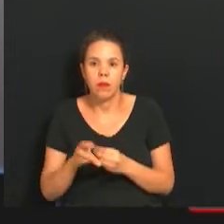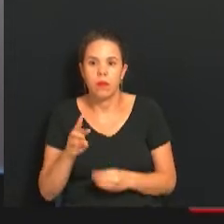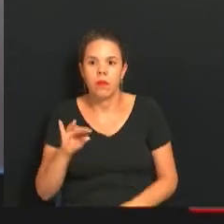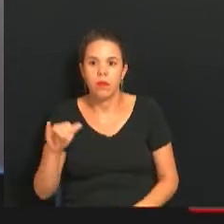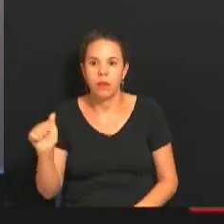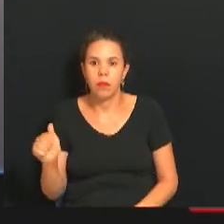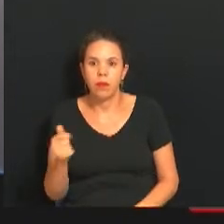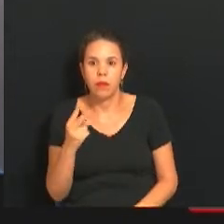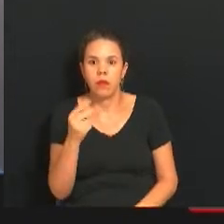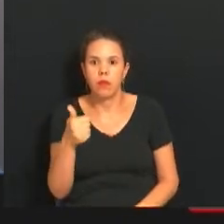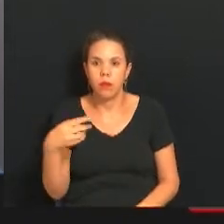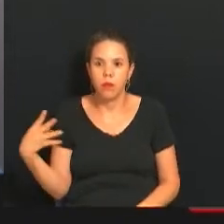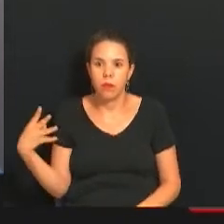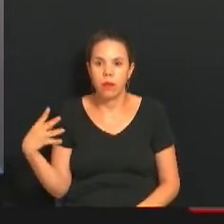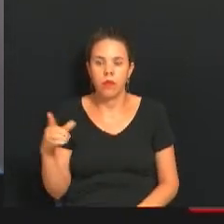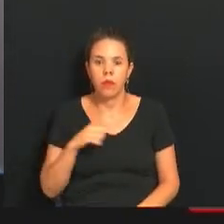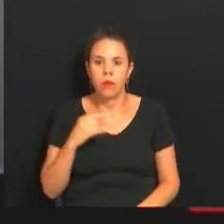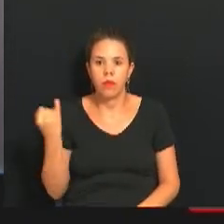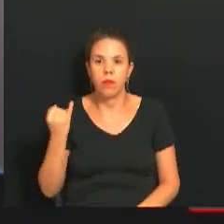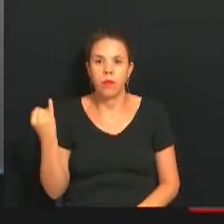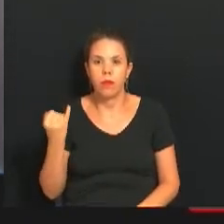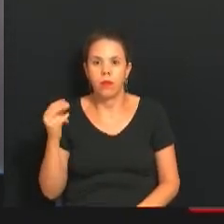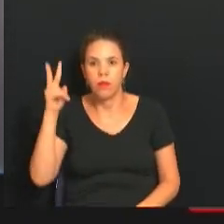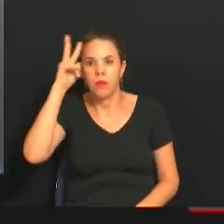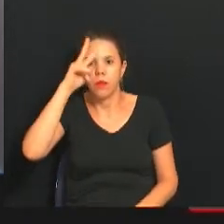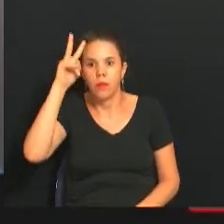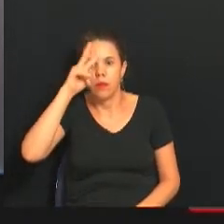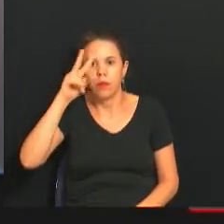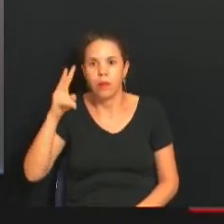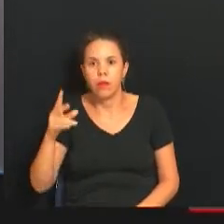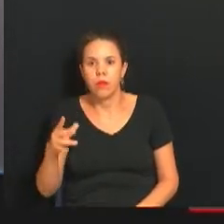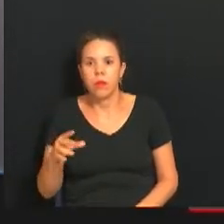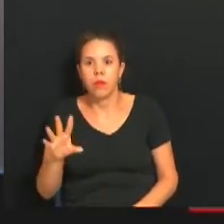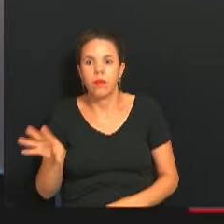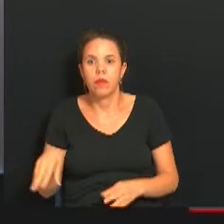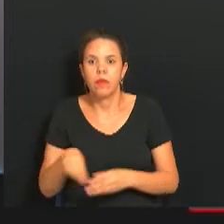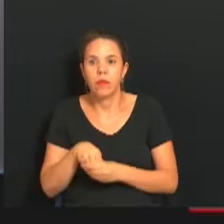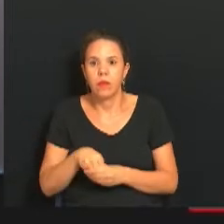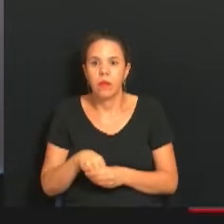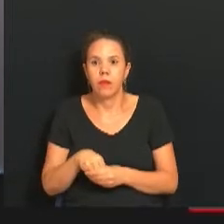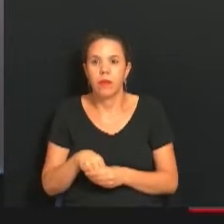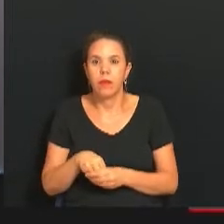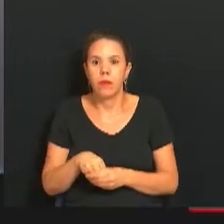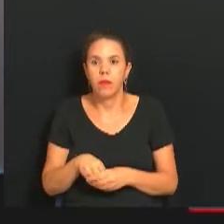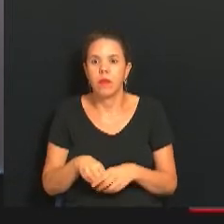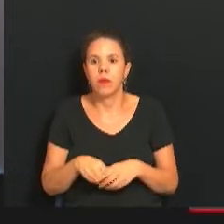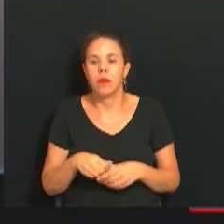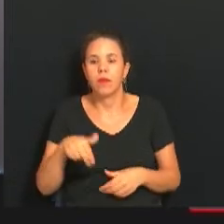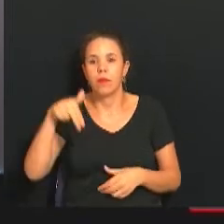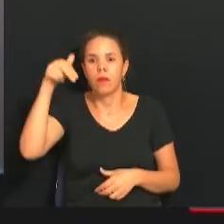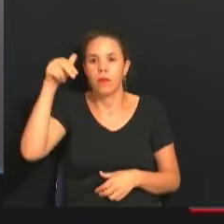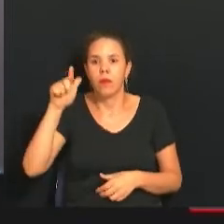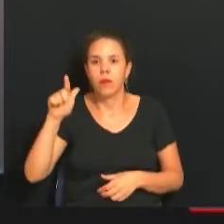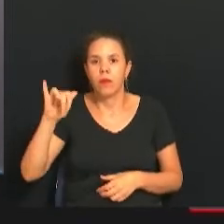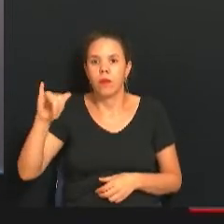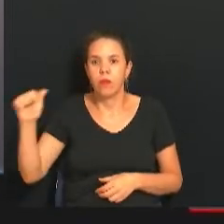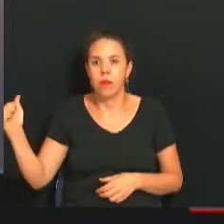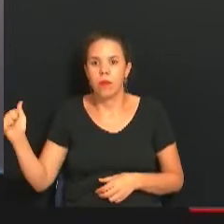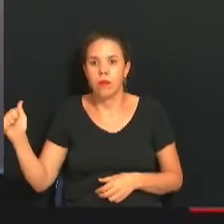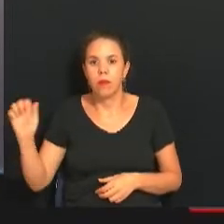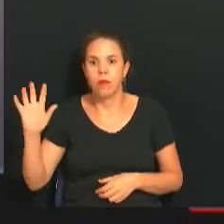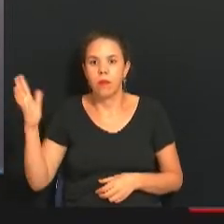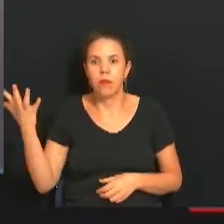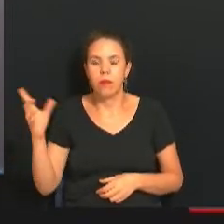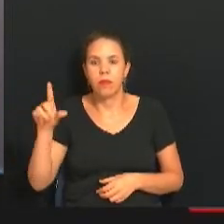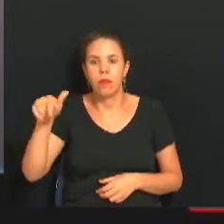2014, mas é importante a gente lembrar que a anexação da Ossétia do Sul e da Abecásia no norte da Geórgia aconteceu